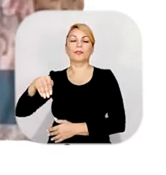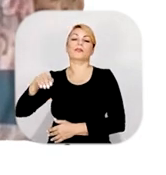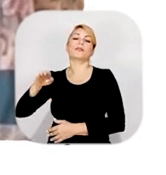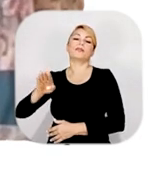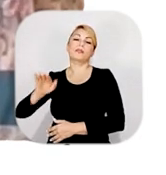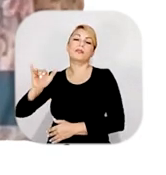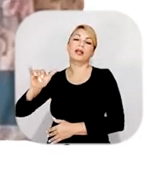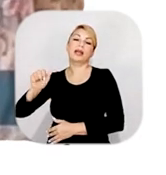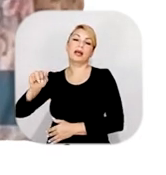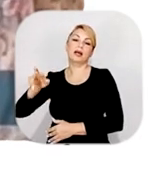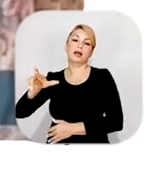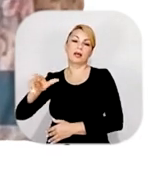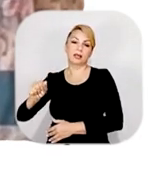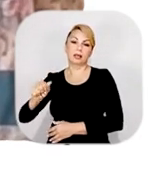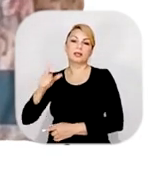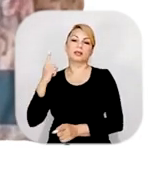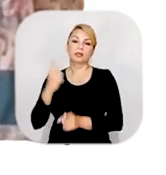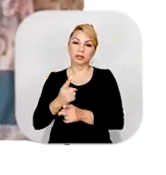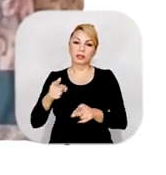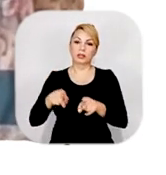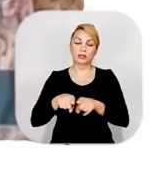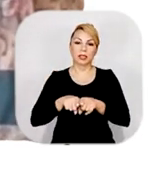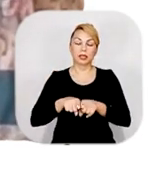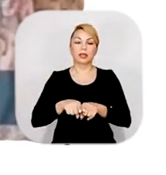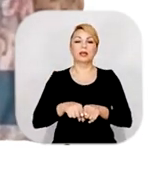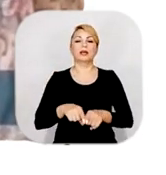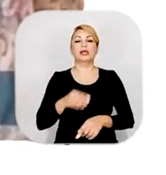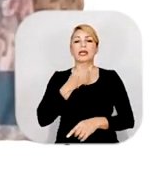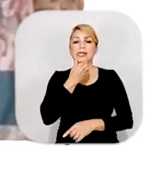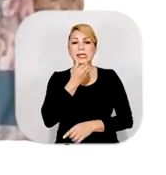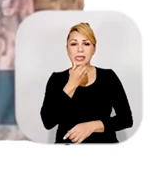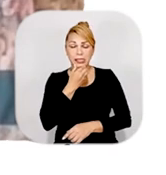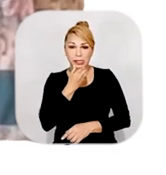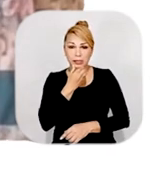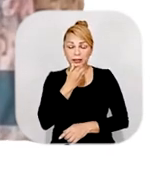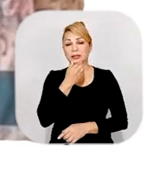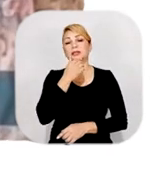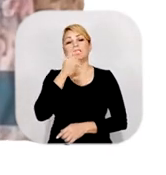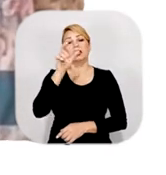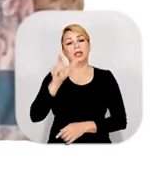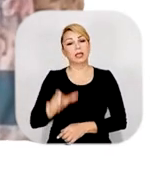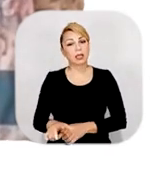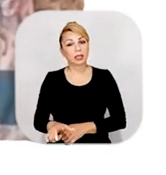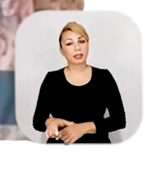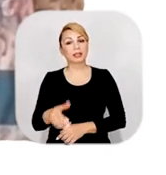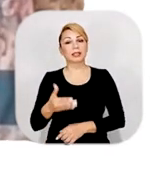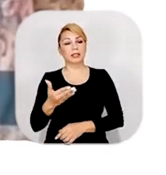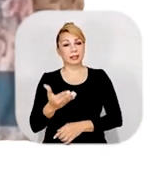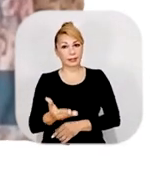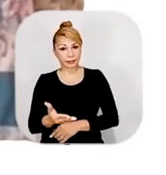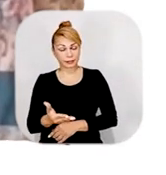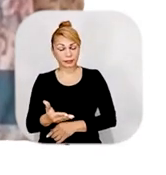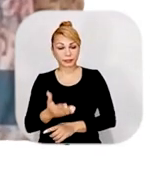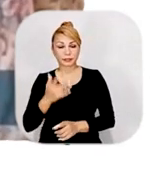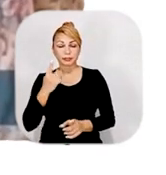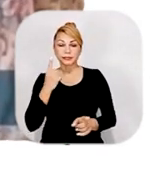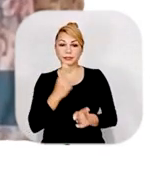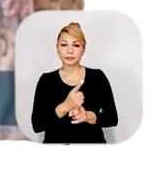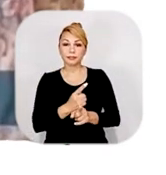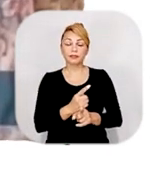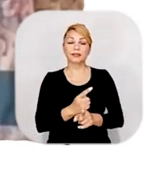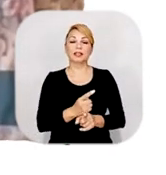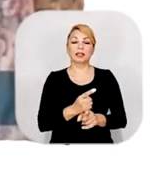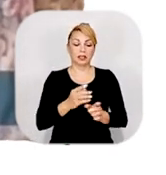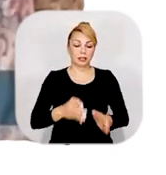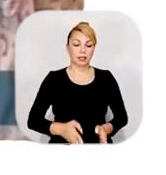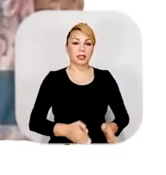inglês, o Percy Fawcett, e Fawcett estava no Rio Branco, subiu